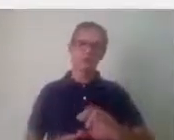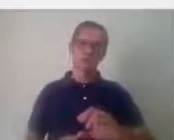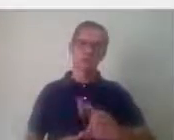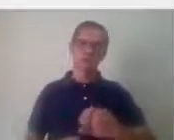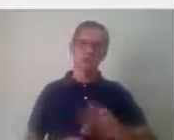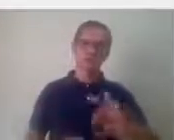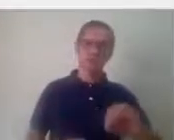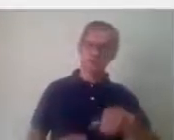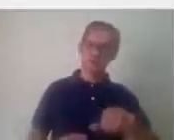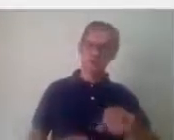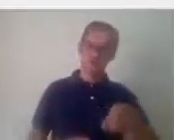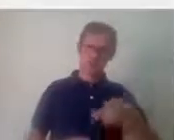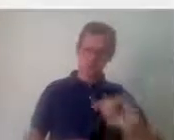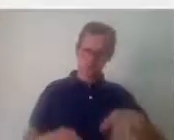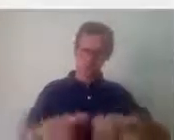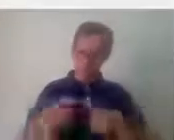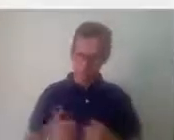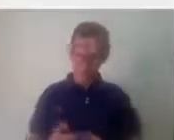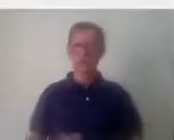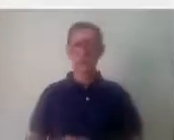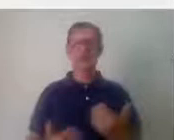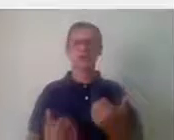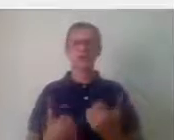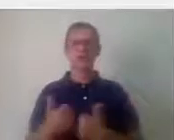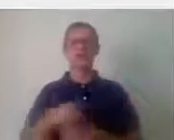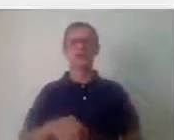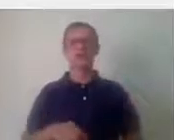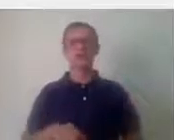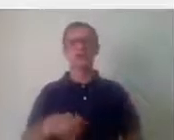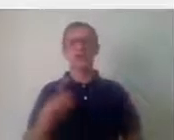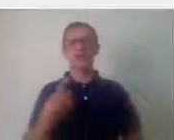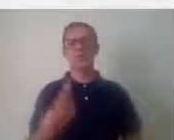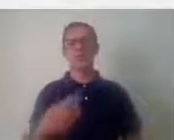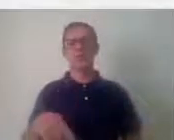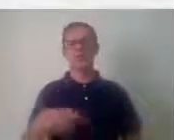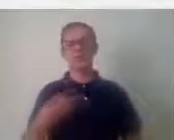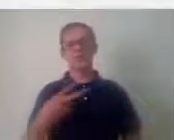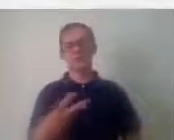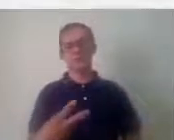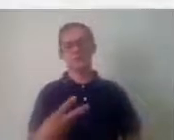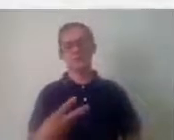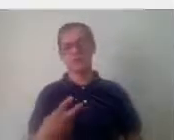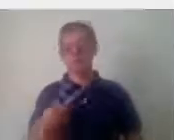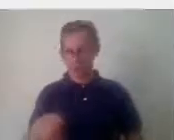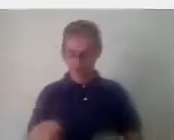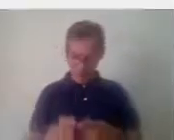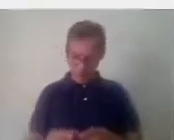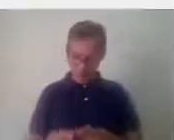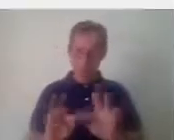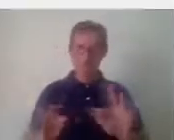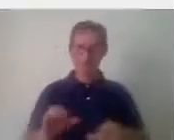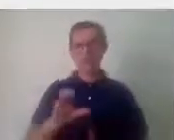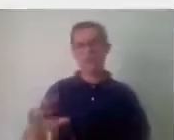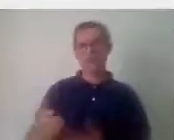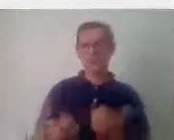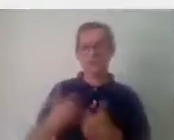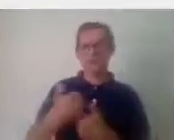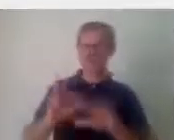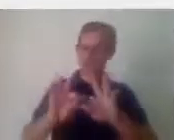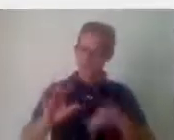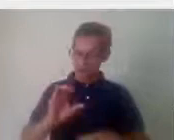ou seja, eu substituí 1,5 e 2 lá na função c. Você substitui na função c,